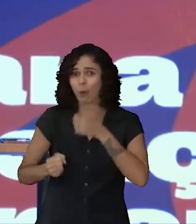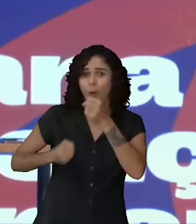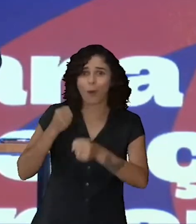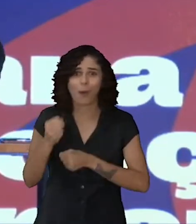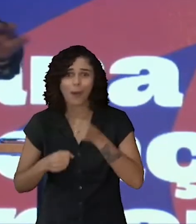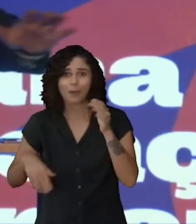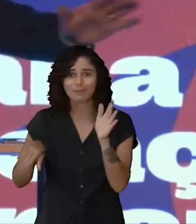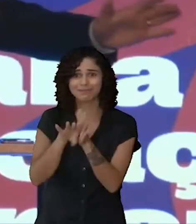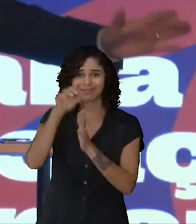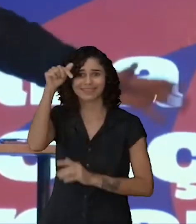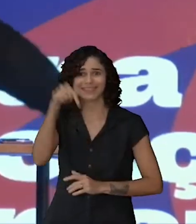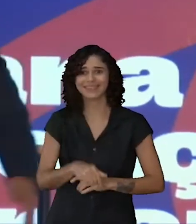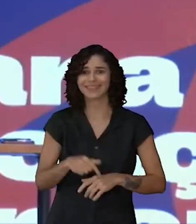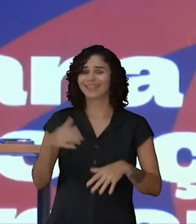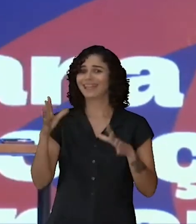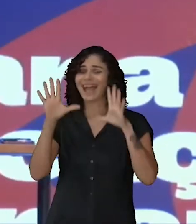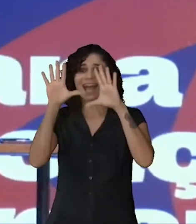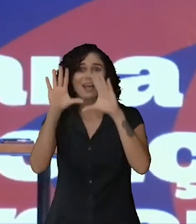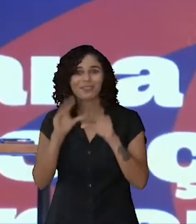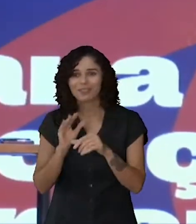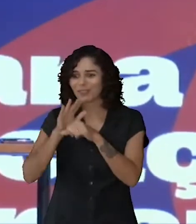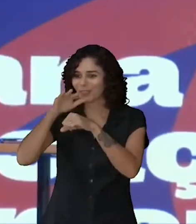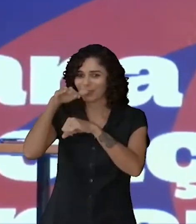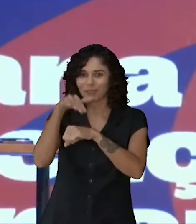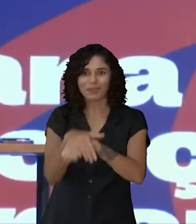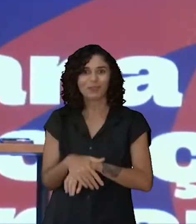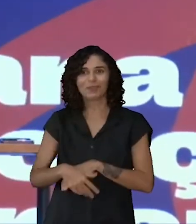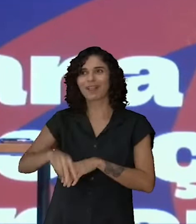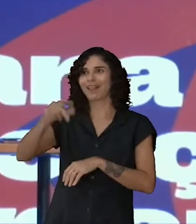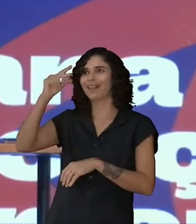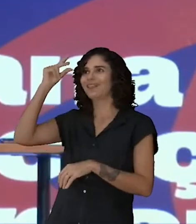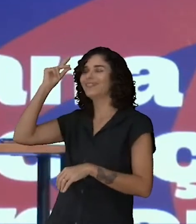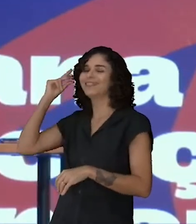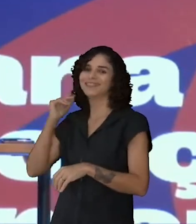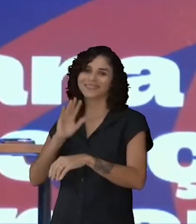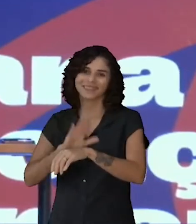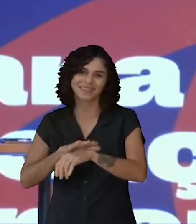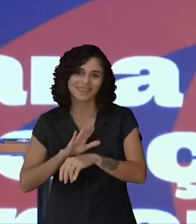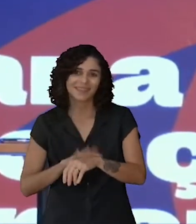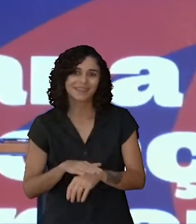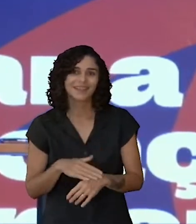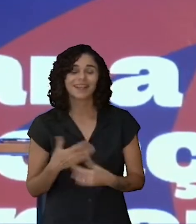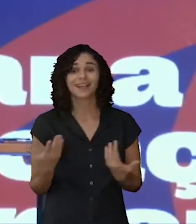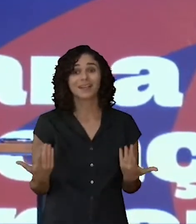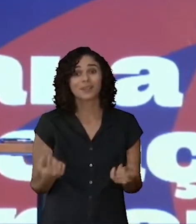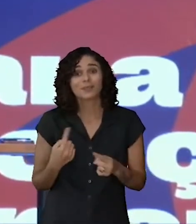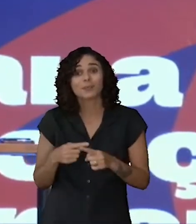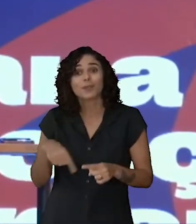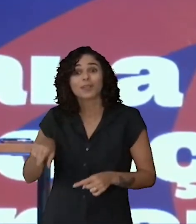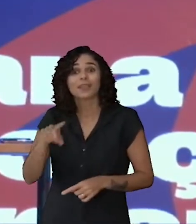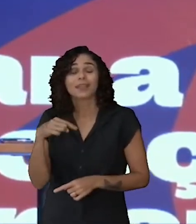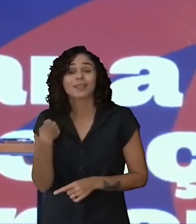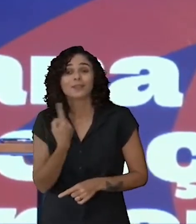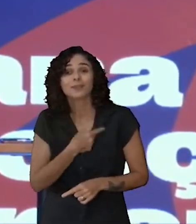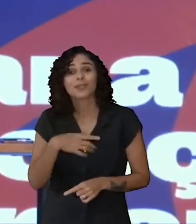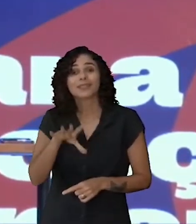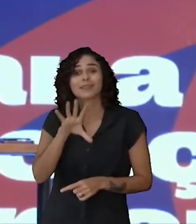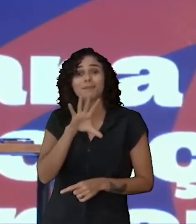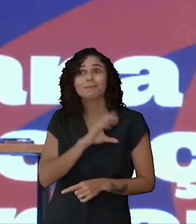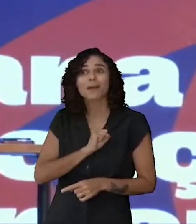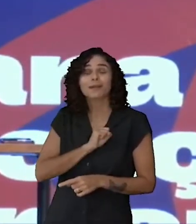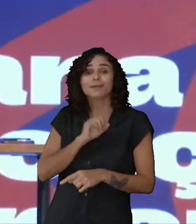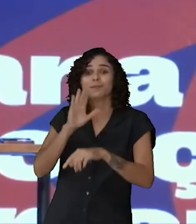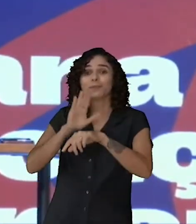Vai ser a noite da nostalgia, porque a gente ama aquilo que a gente viveu, porque Deus